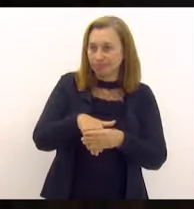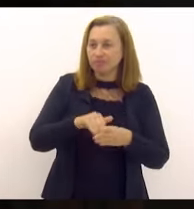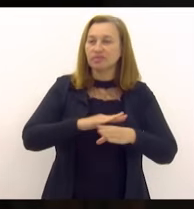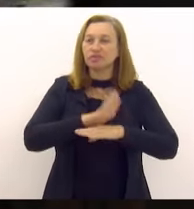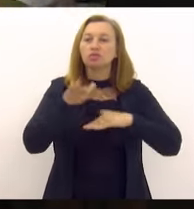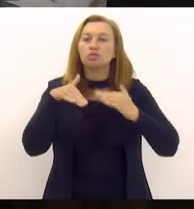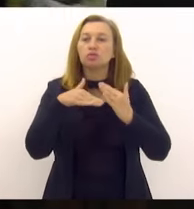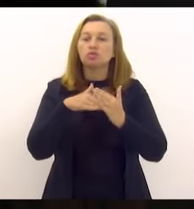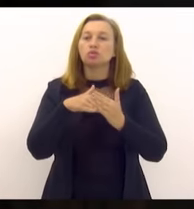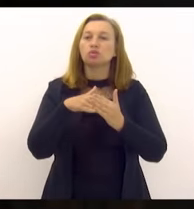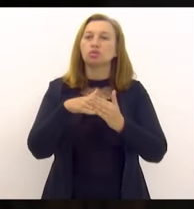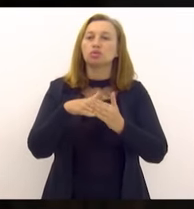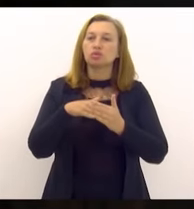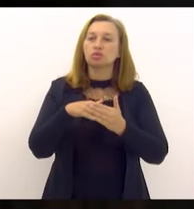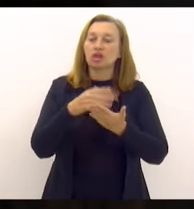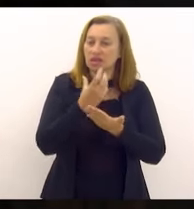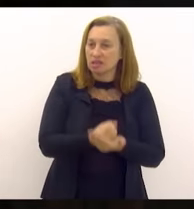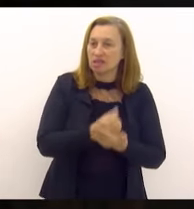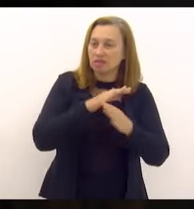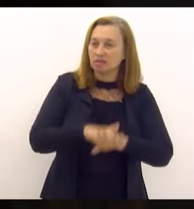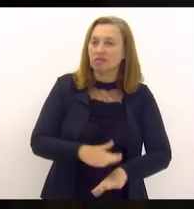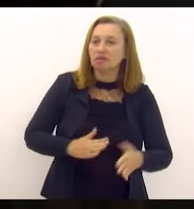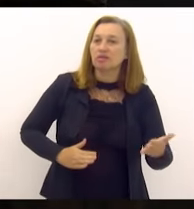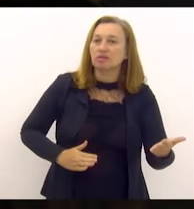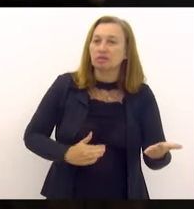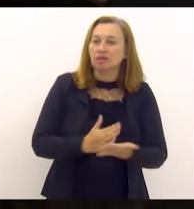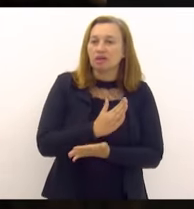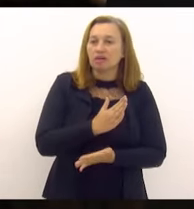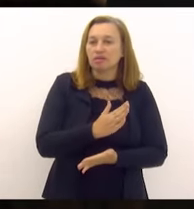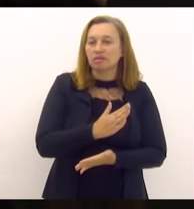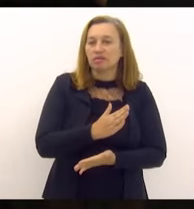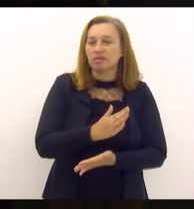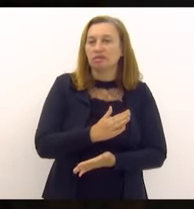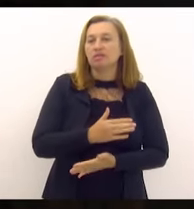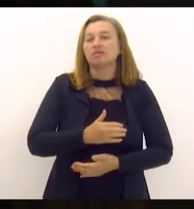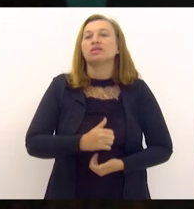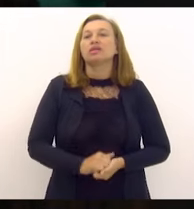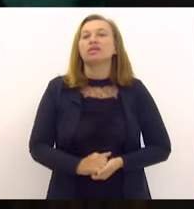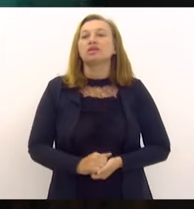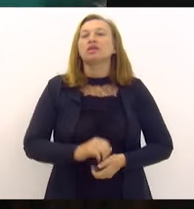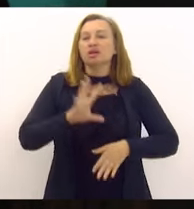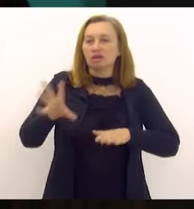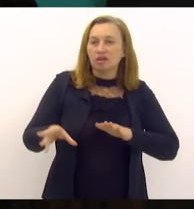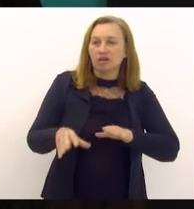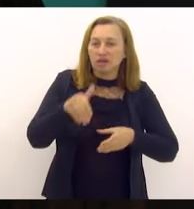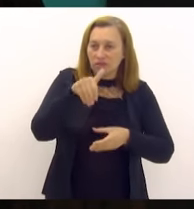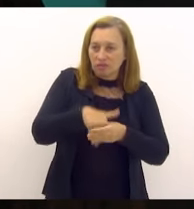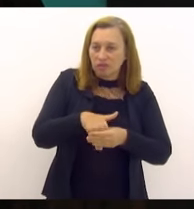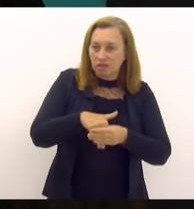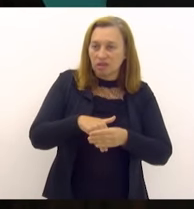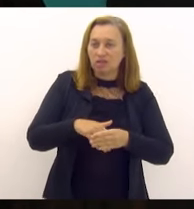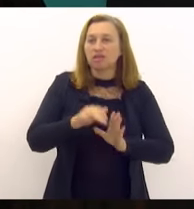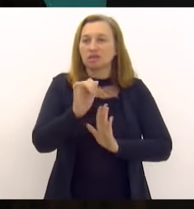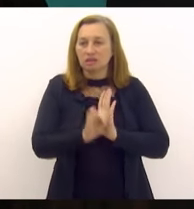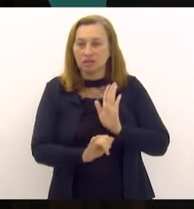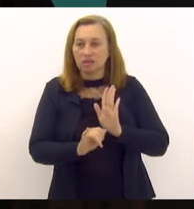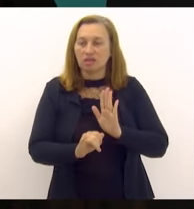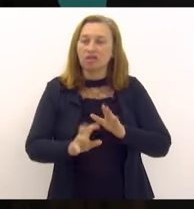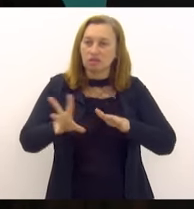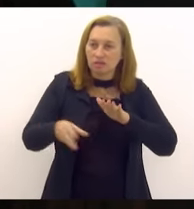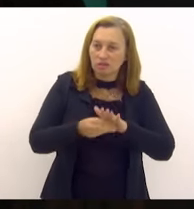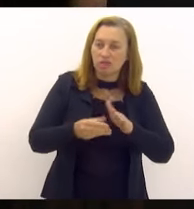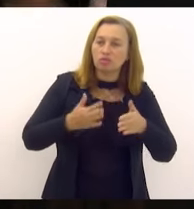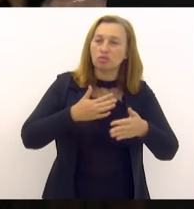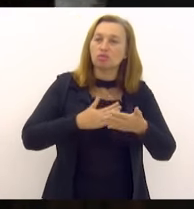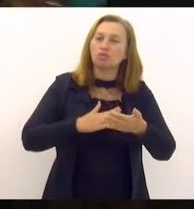Em votação, emenda de redação. Os senhores que aprovam, permaneçam como estão. Aprovado. Em votação, a redação do vencido assim emendado.